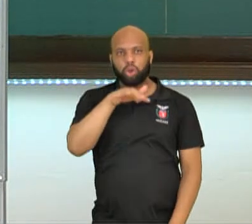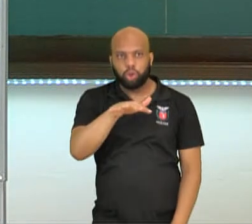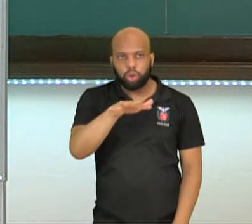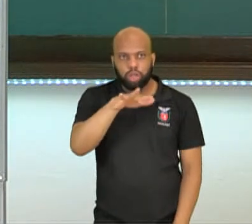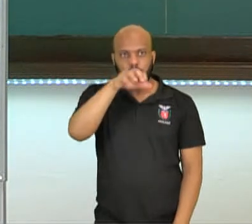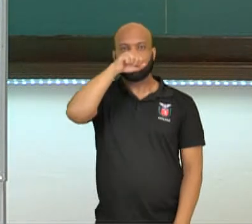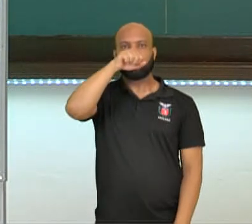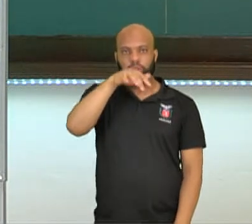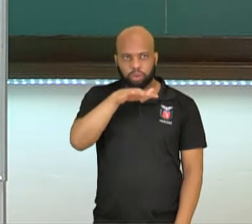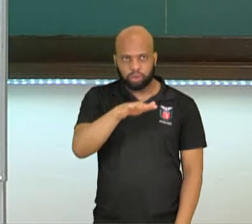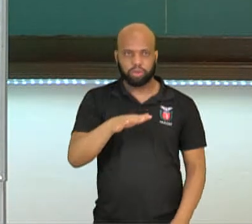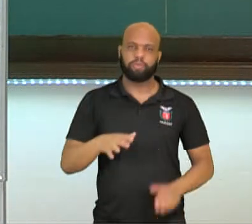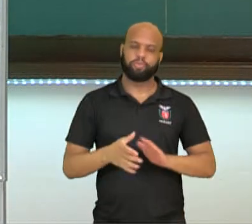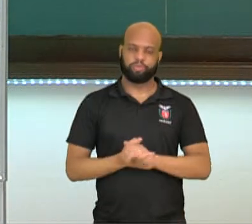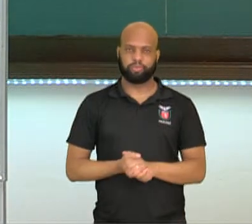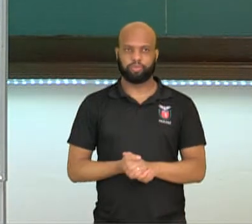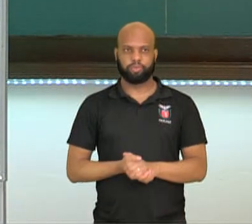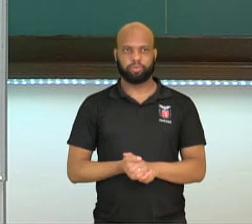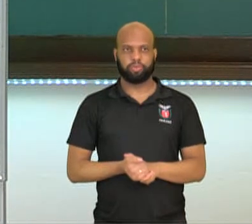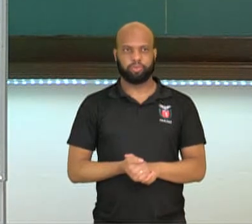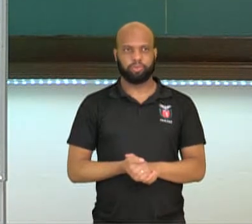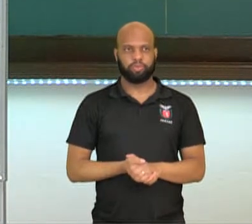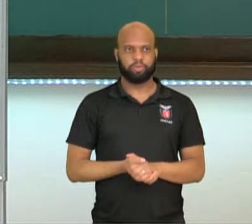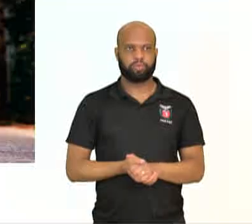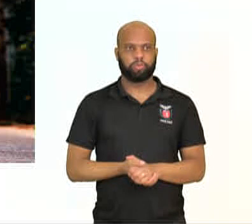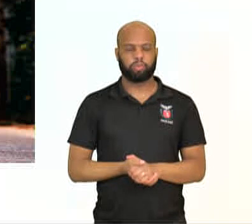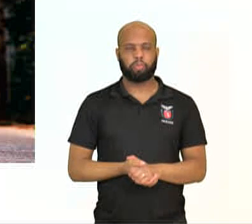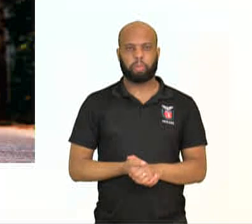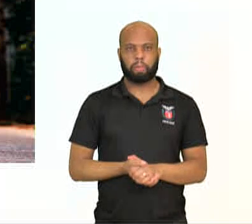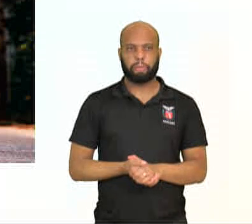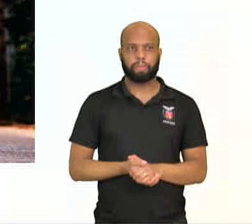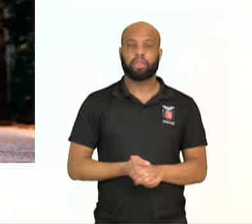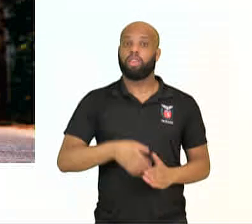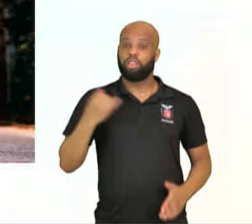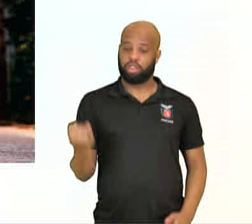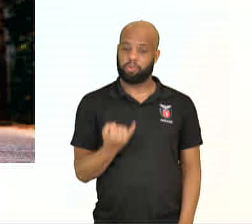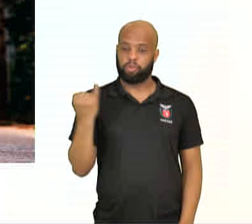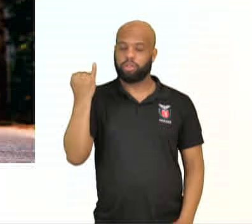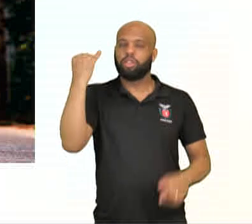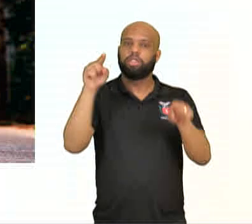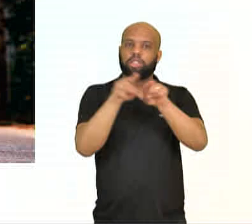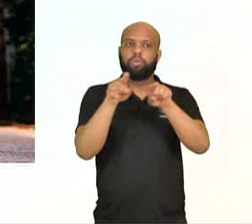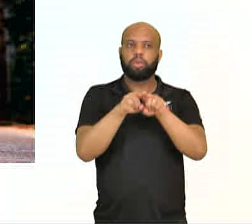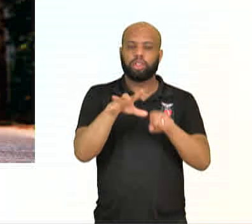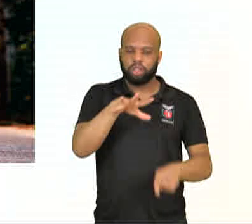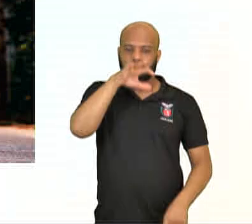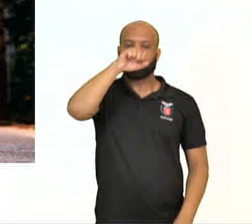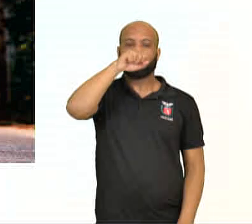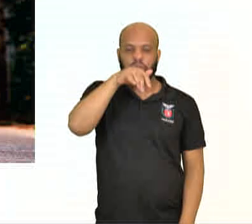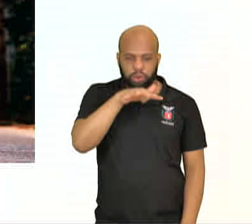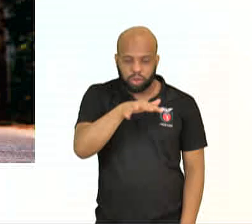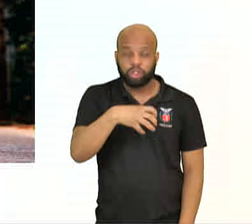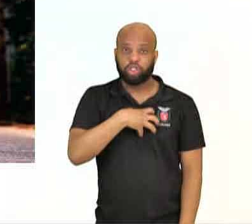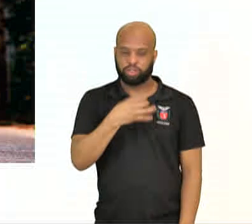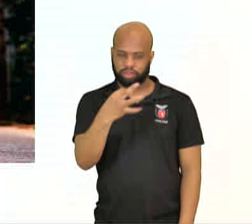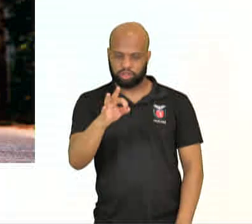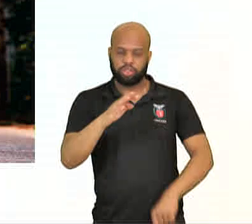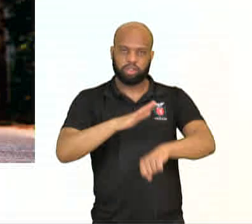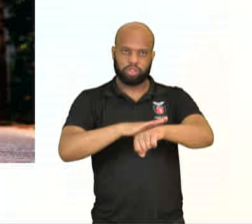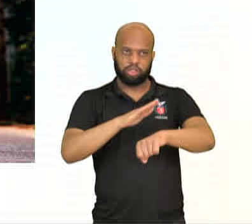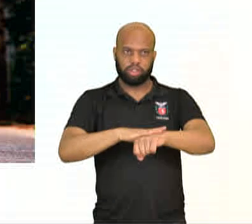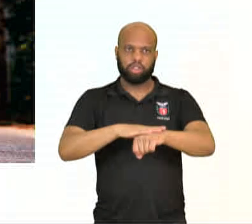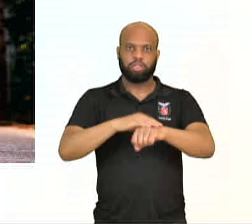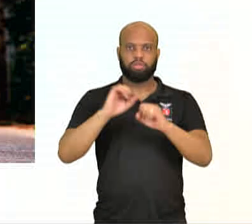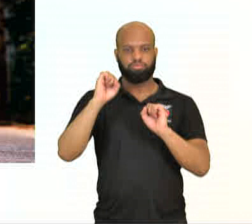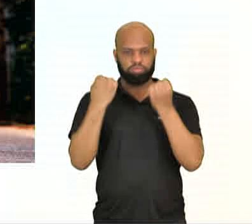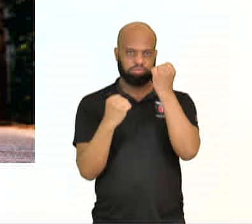exercício, durante o jogo ou durante o treino. E a importância da respiração correta durante o exercício. Então,